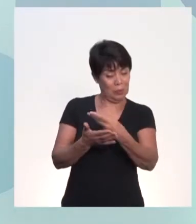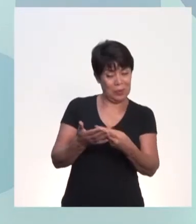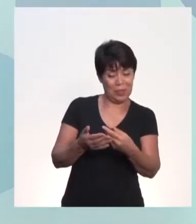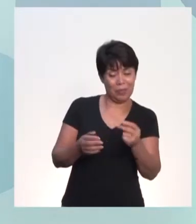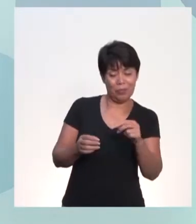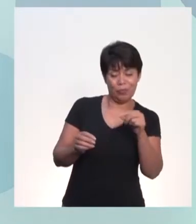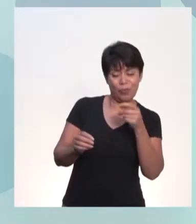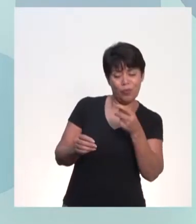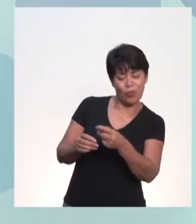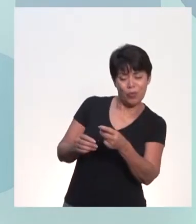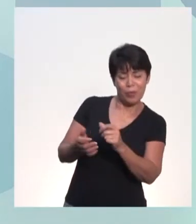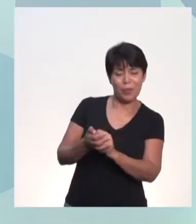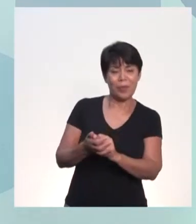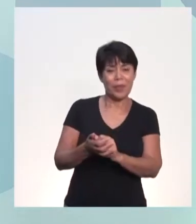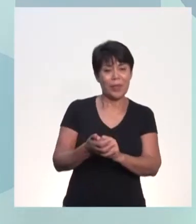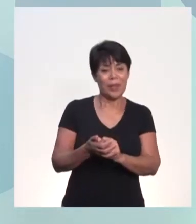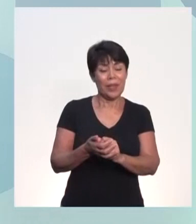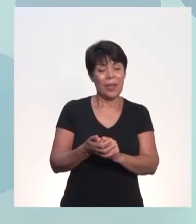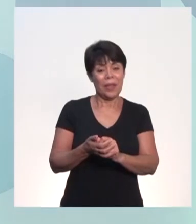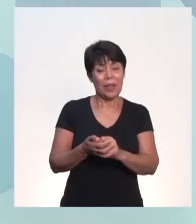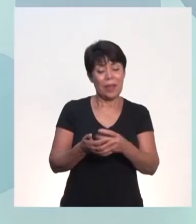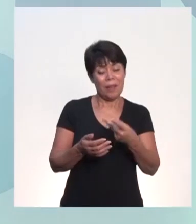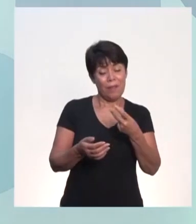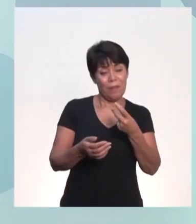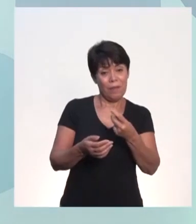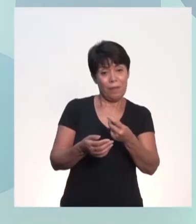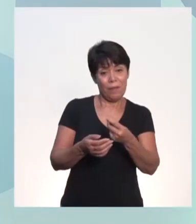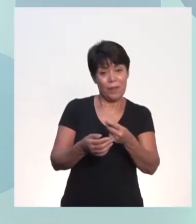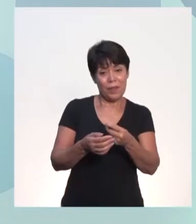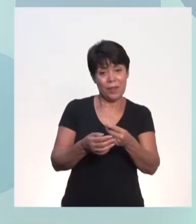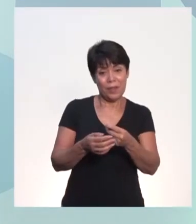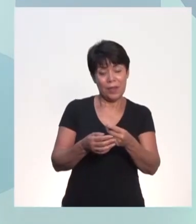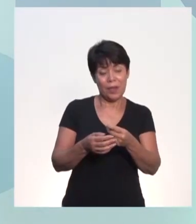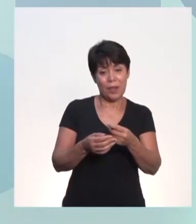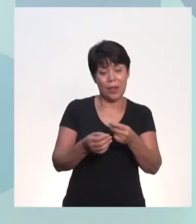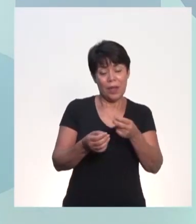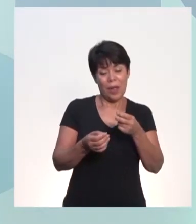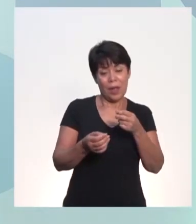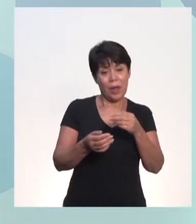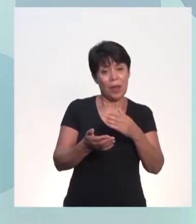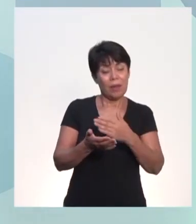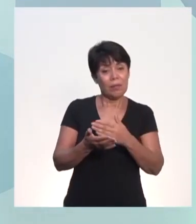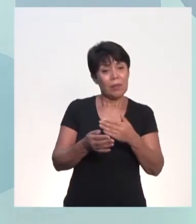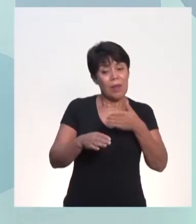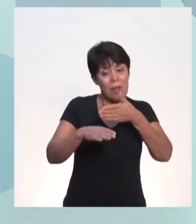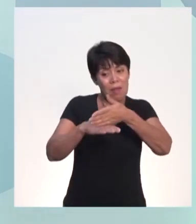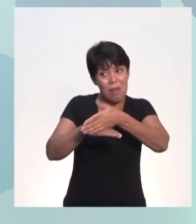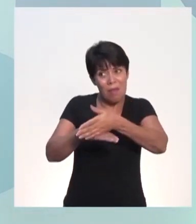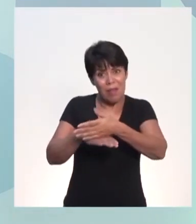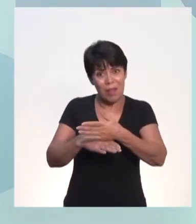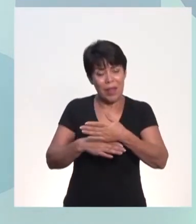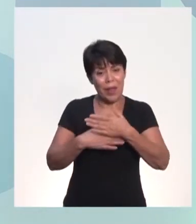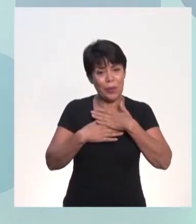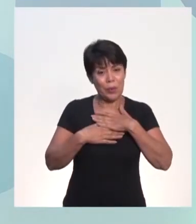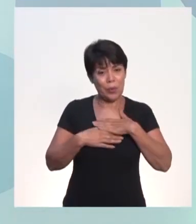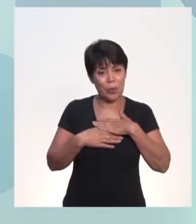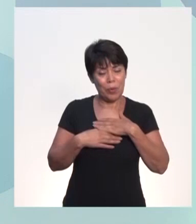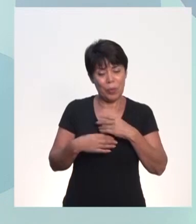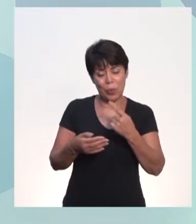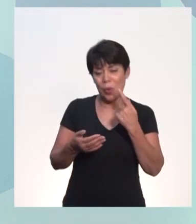a partir do momento em que a vacina colocar o antígeno para circular no sangue